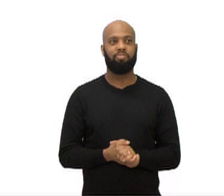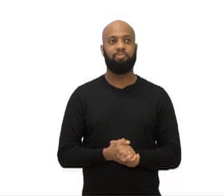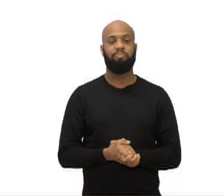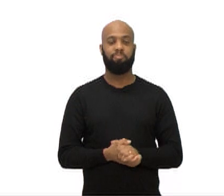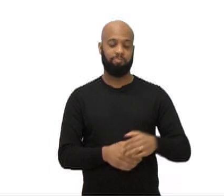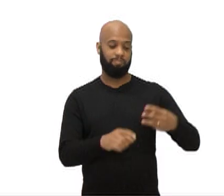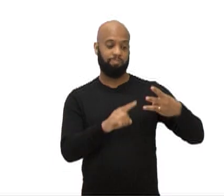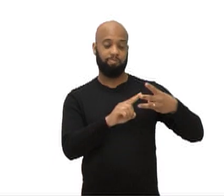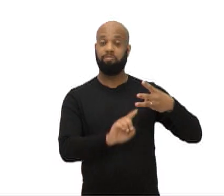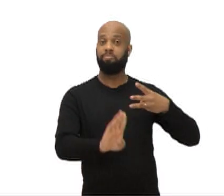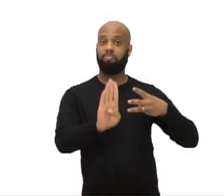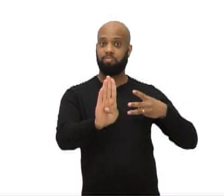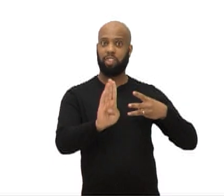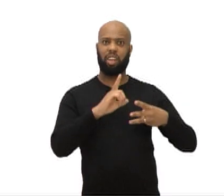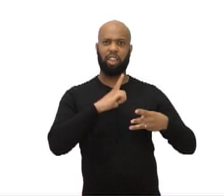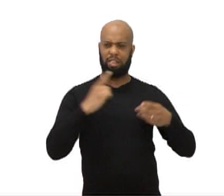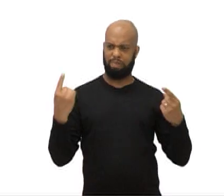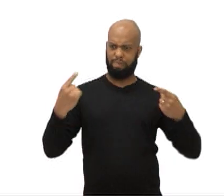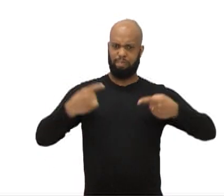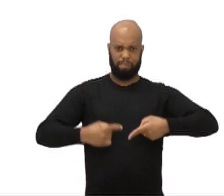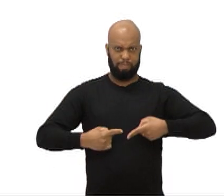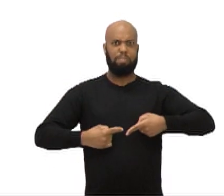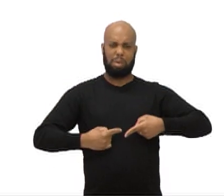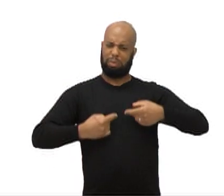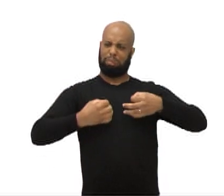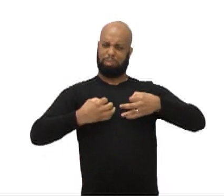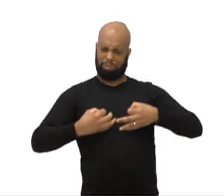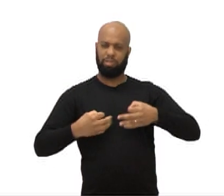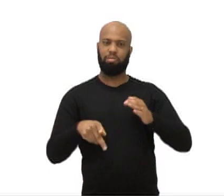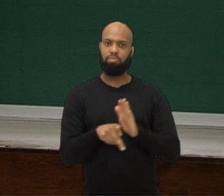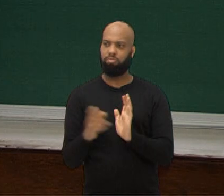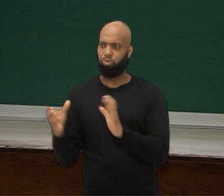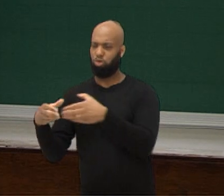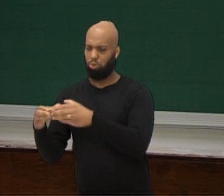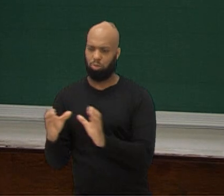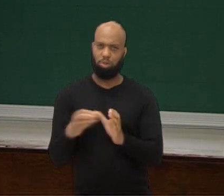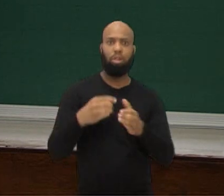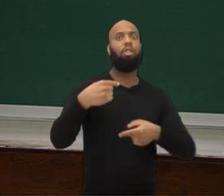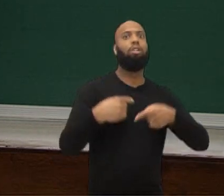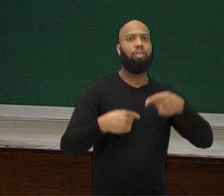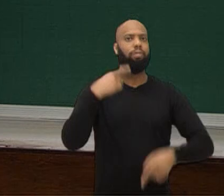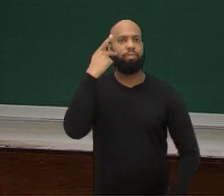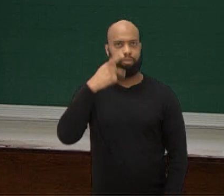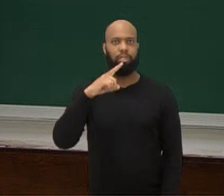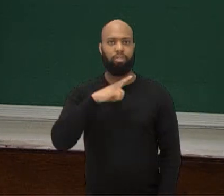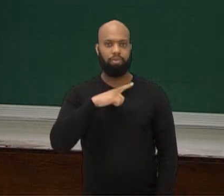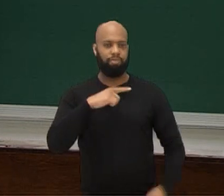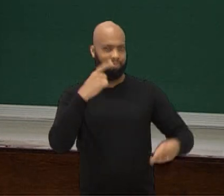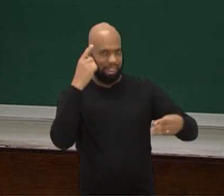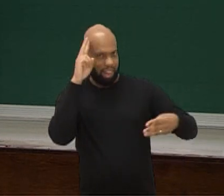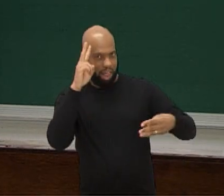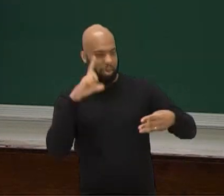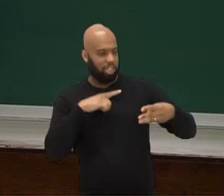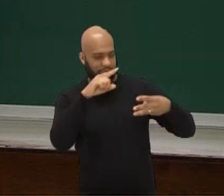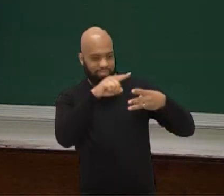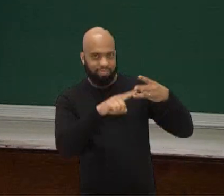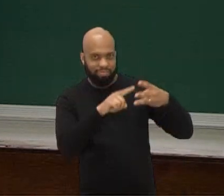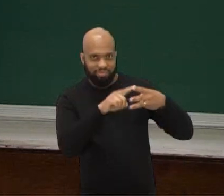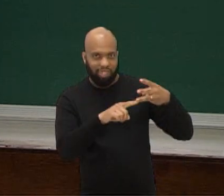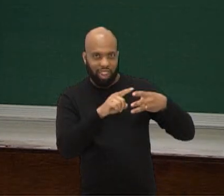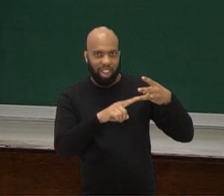B. Apresentou acirradas disputas entre grupos políticos. Lembrando, né? Moderados,